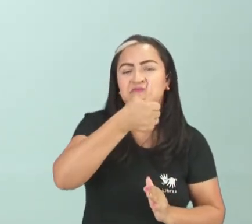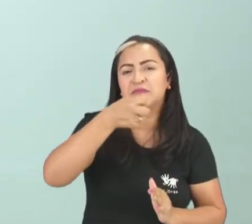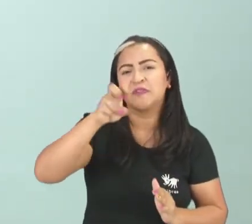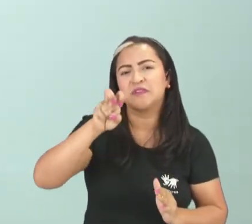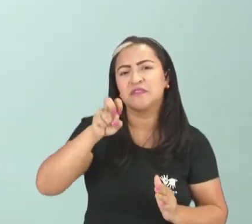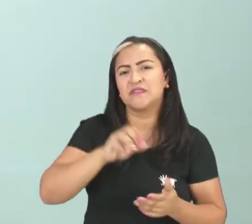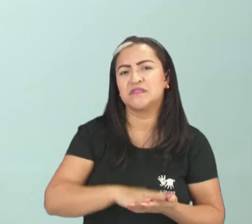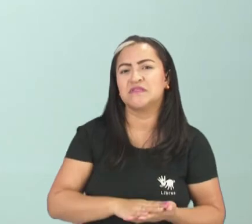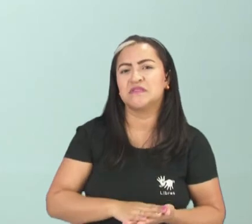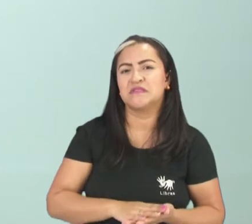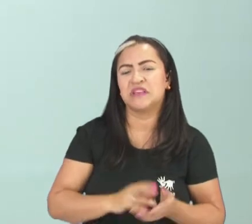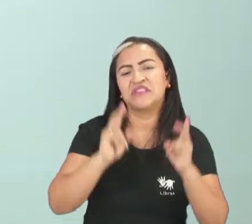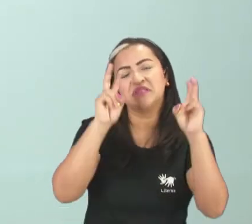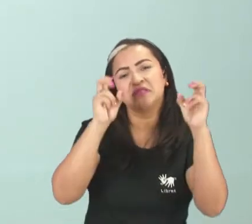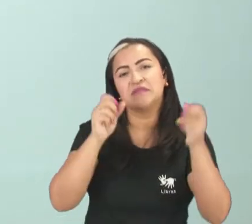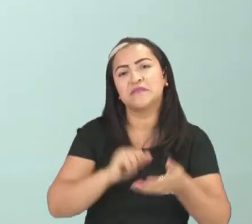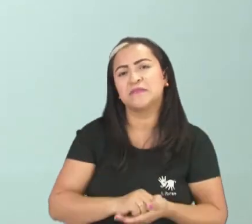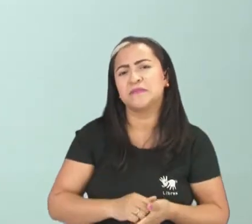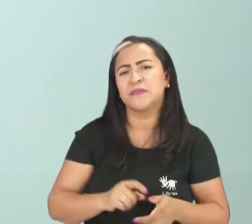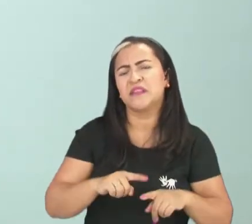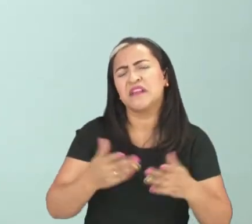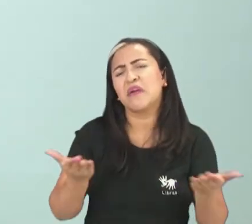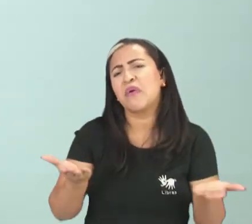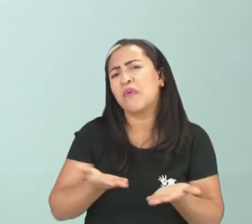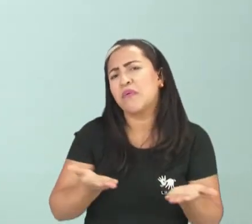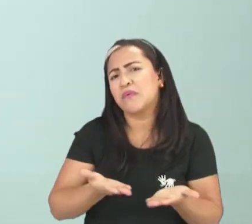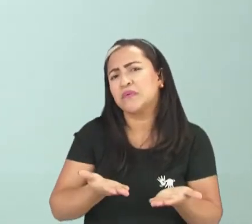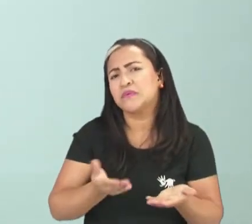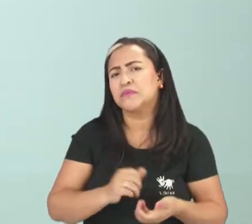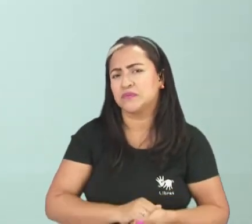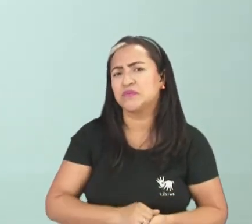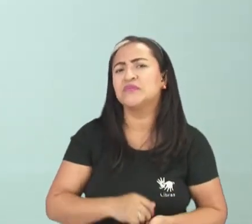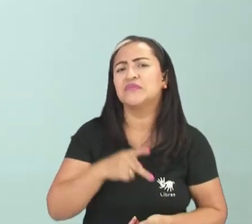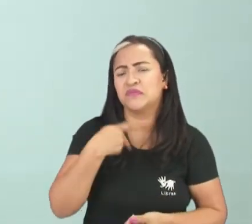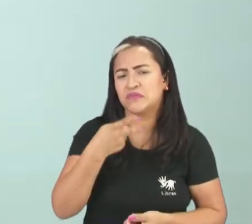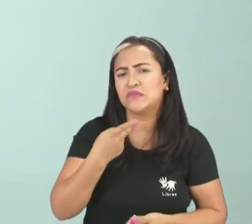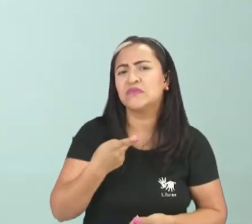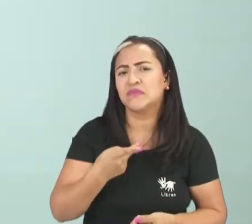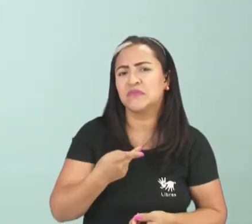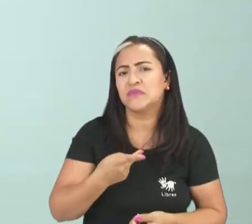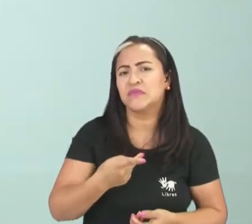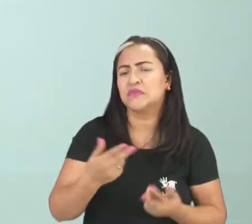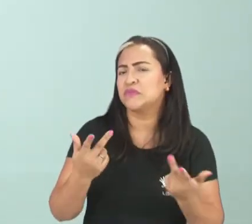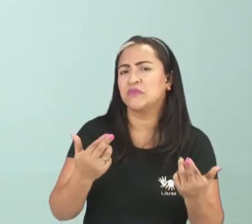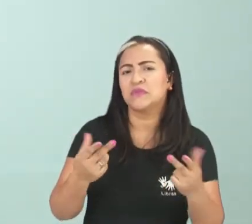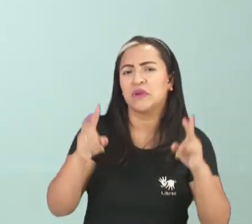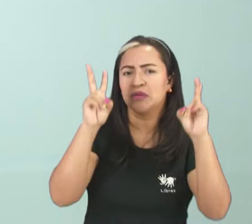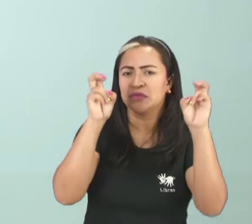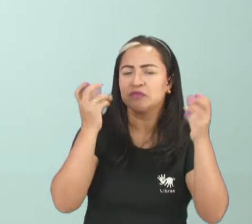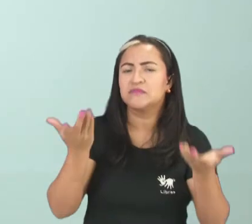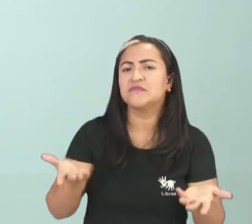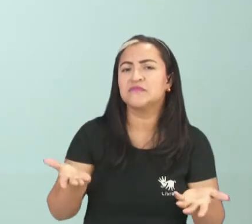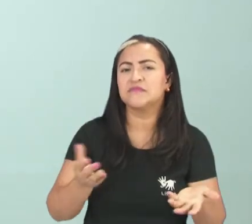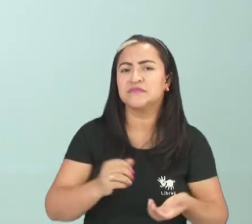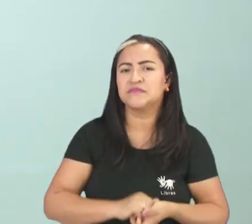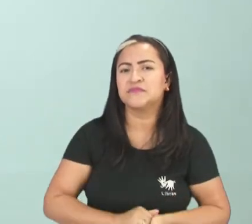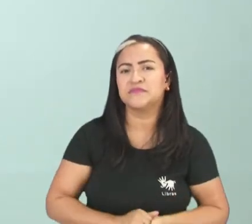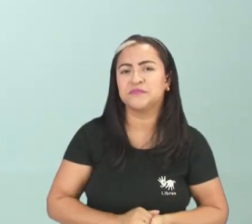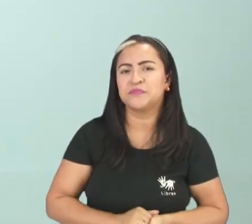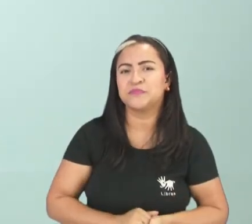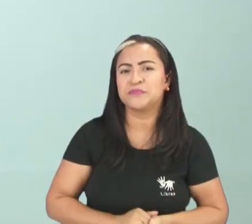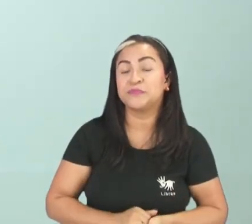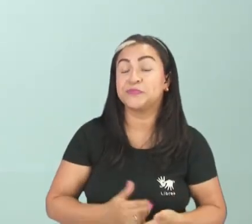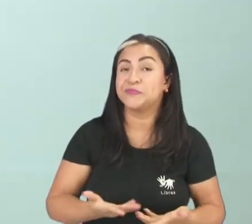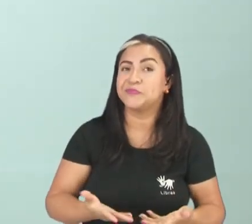sobre isso? Será que hoje em dia também se trata sobre isso? Também se fala sobre esse mesmo assunto? E aí?